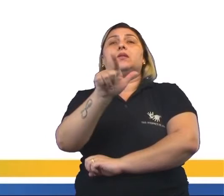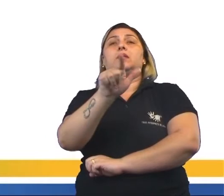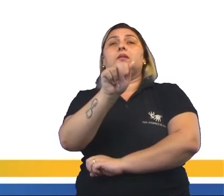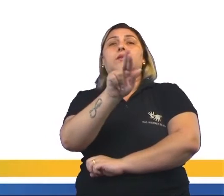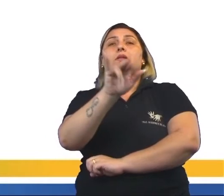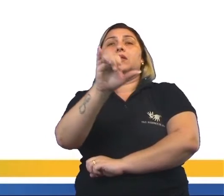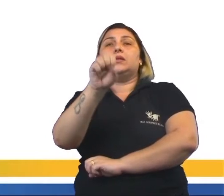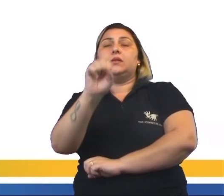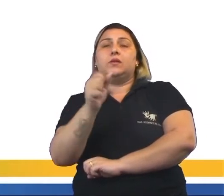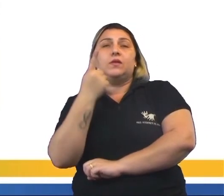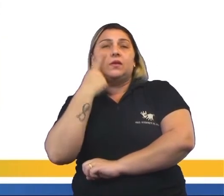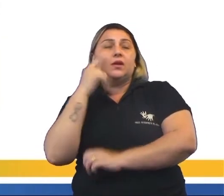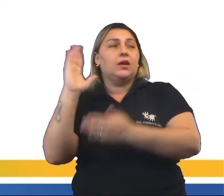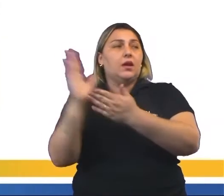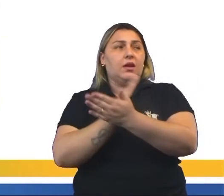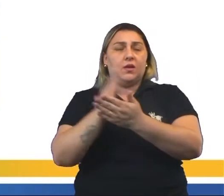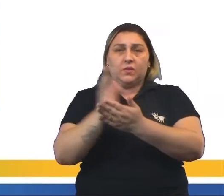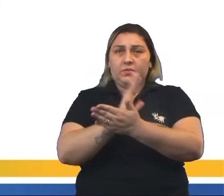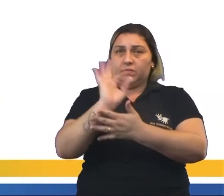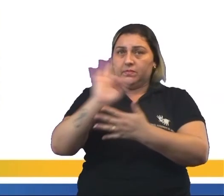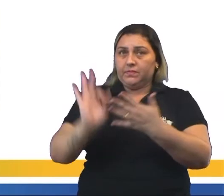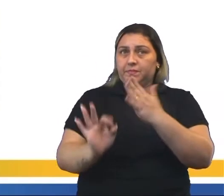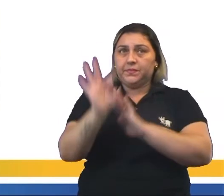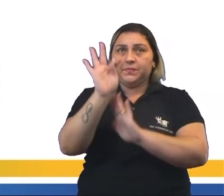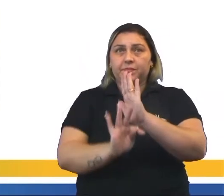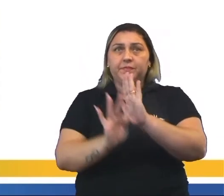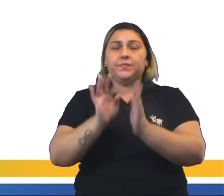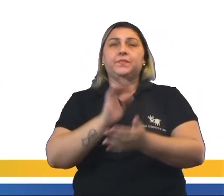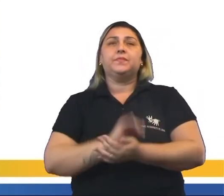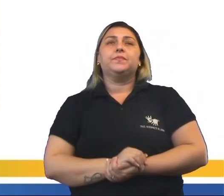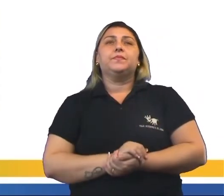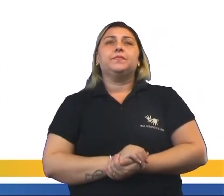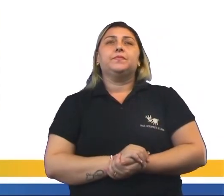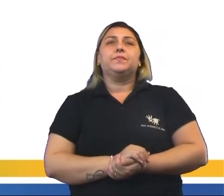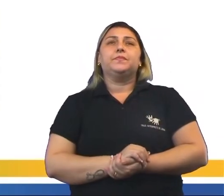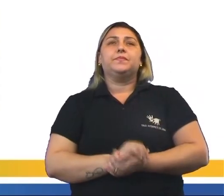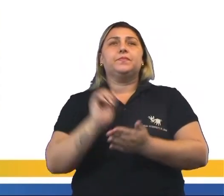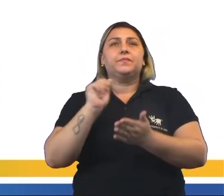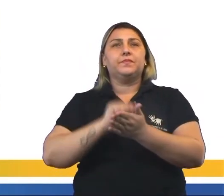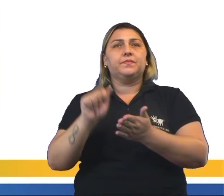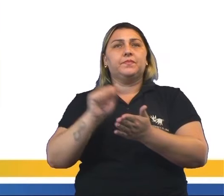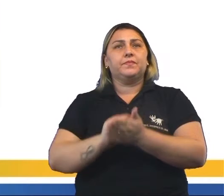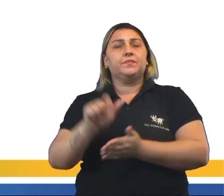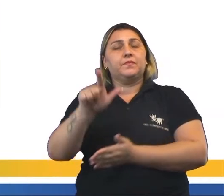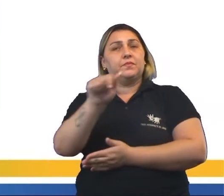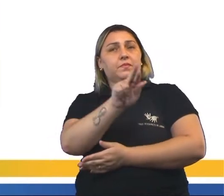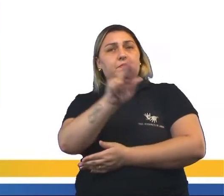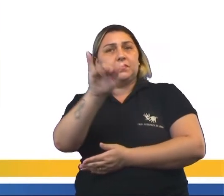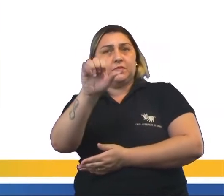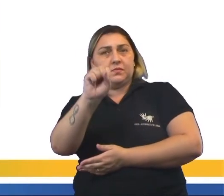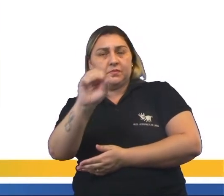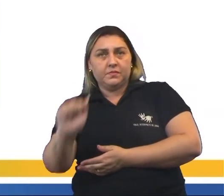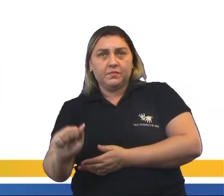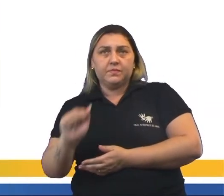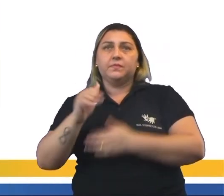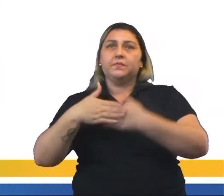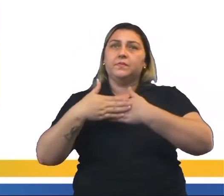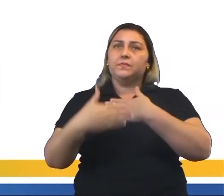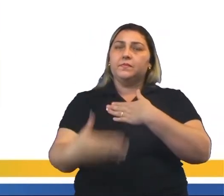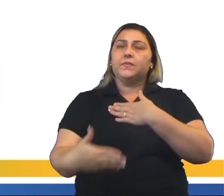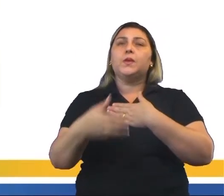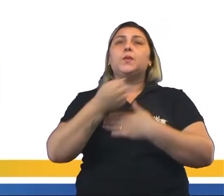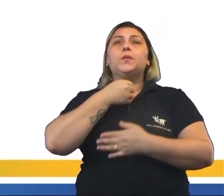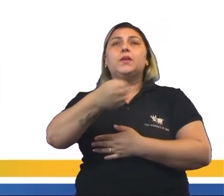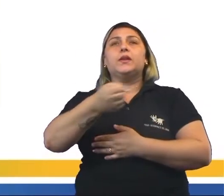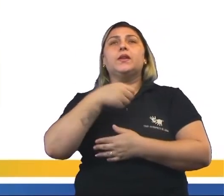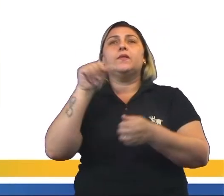vamos observar alguns aspectos do texto. Esse texto foi escrito pela Larissa Helena, a partir de uma